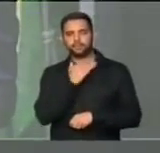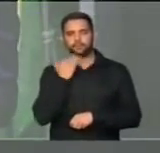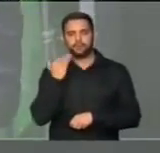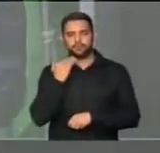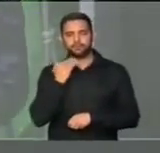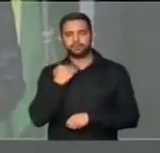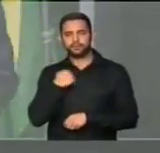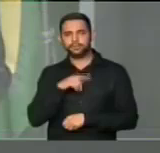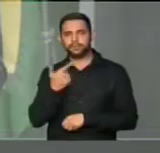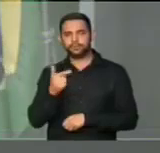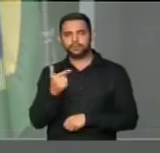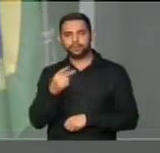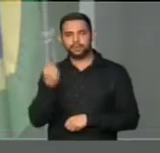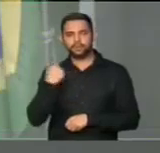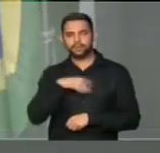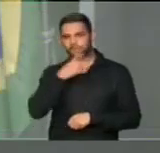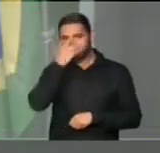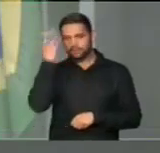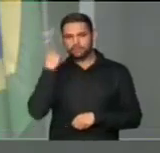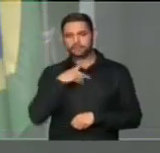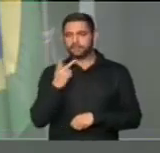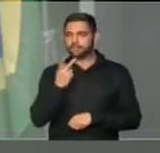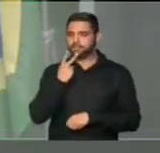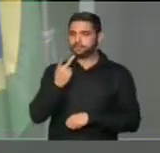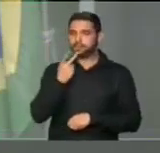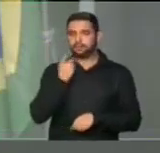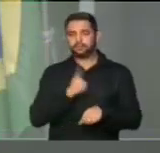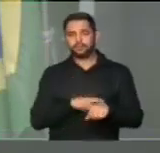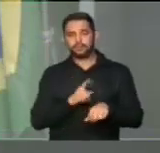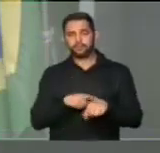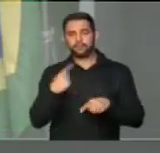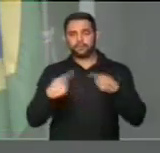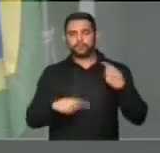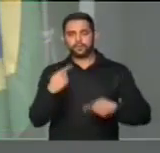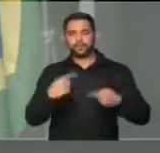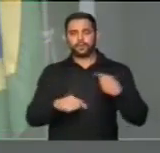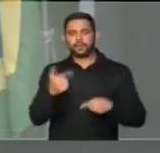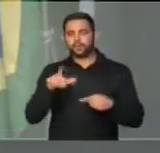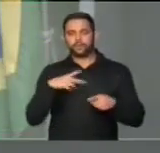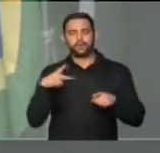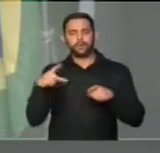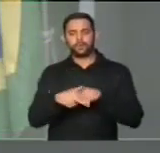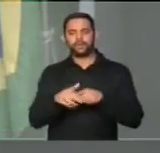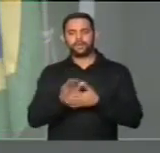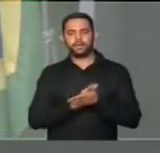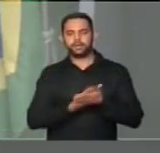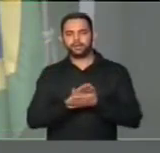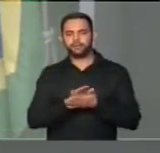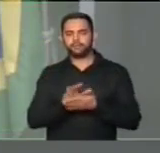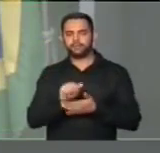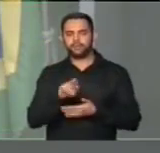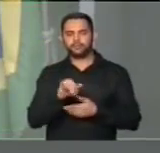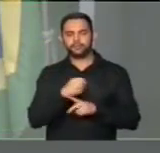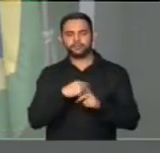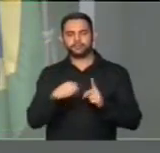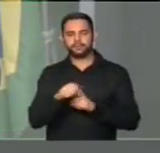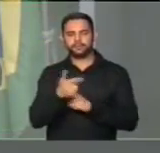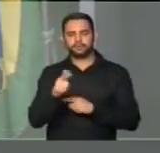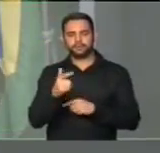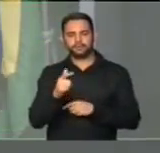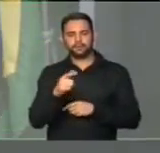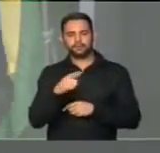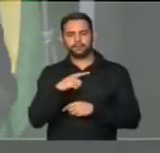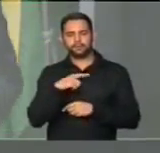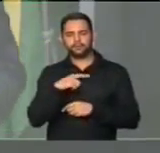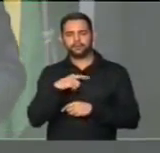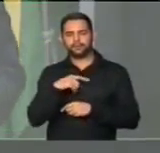morte. Não era aquela candidata que dizia durante o debate que não cortaria benefícios sociais nem que a